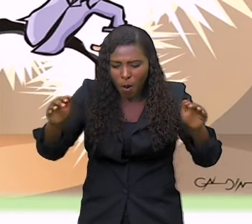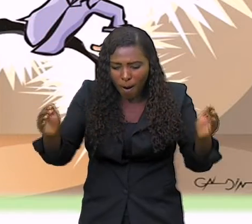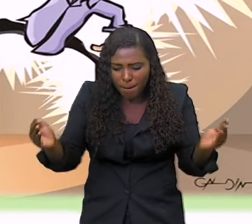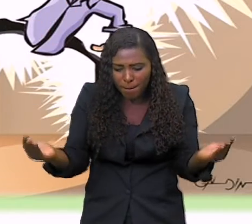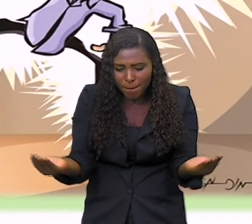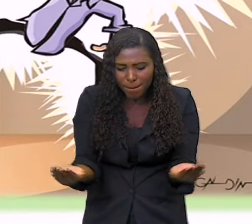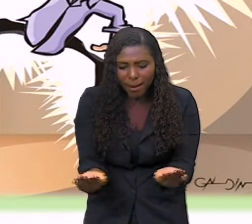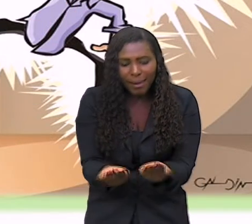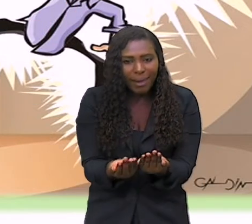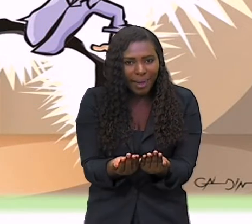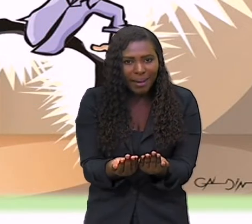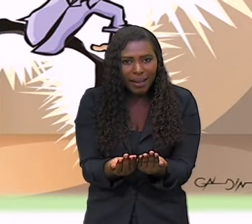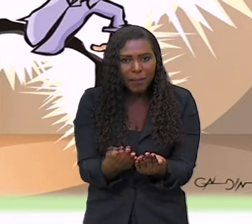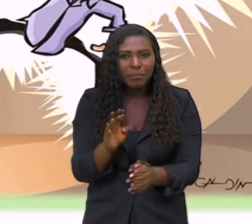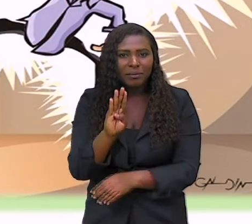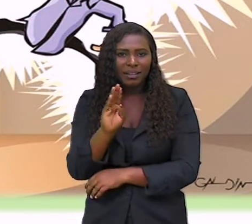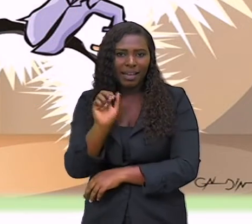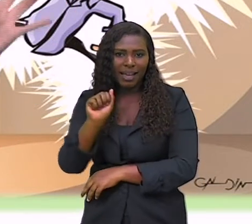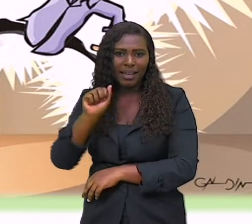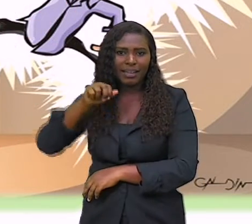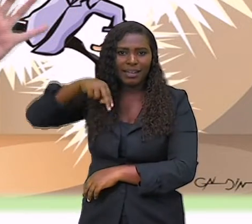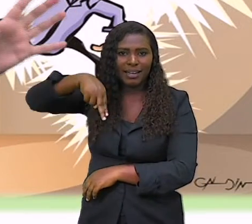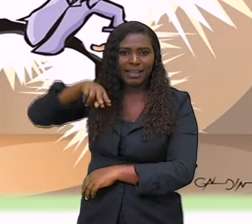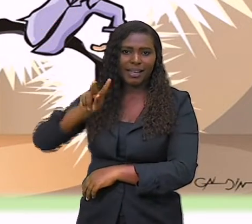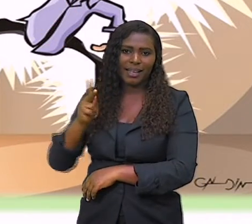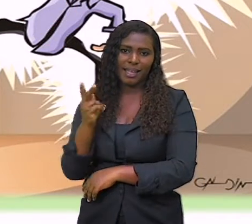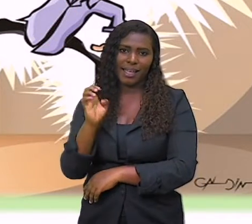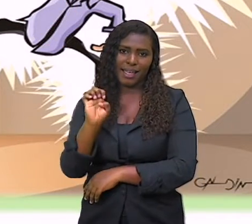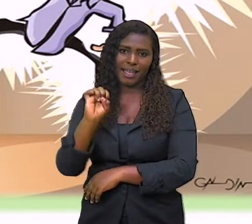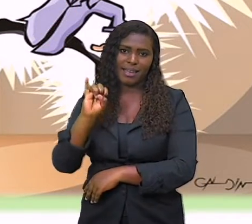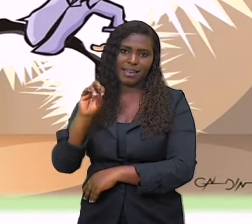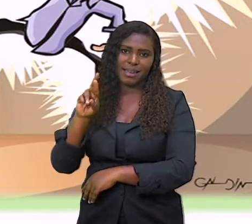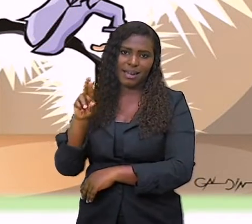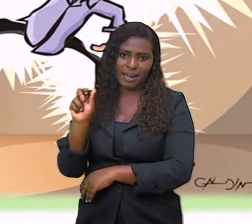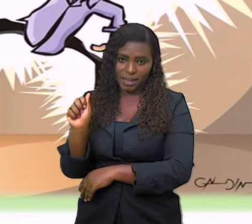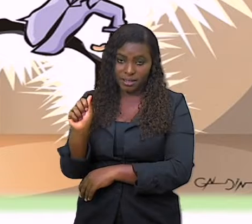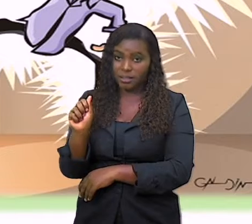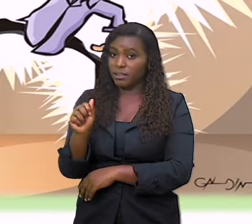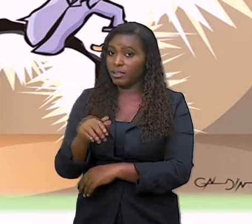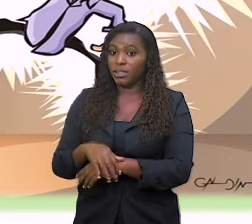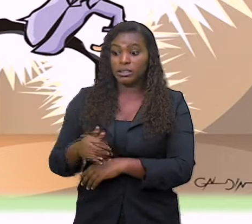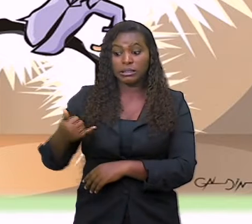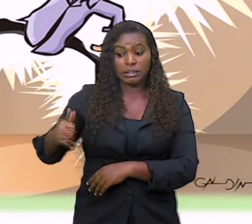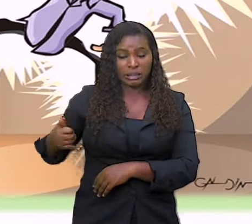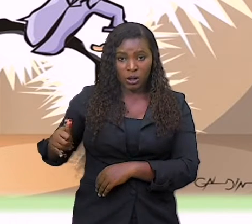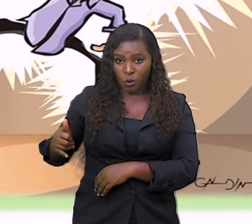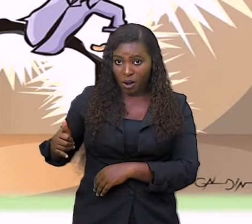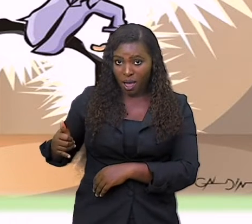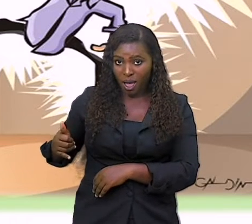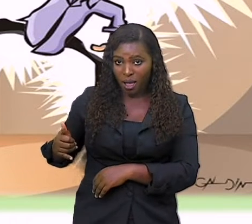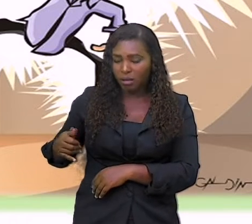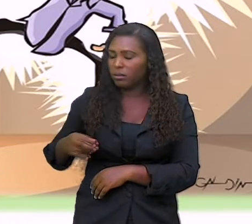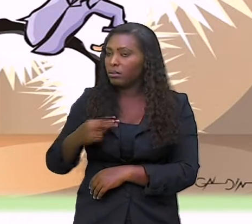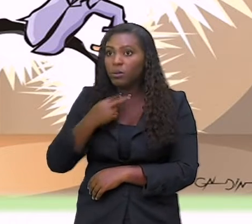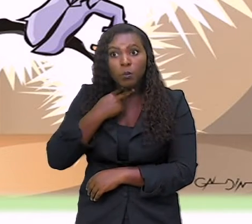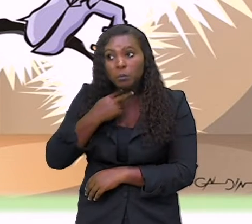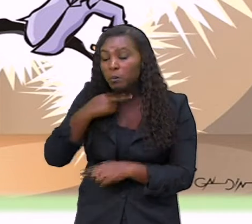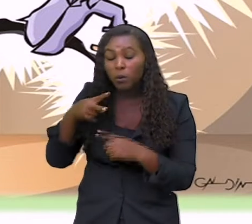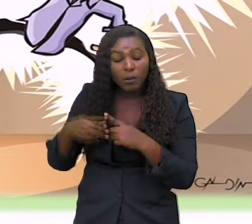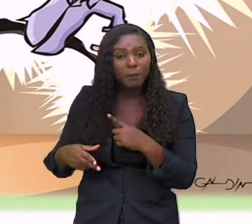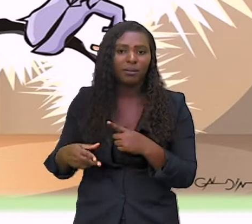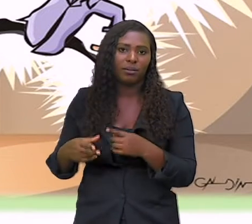né, gente? Se você está no banheiro, celular não pode ser manuseado. Também são motivos que os chuveiros